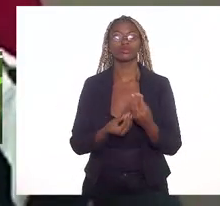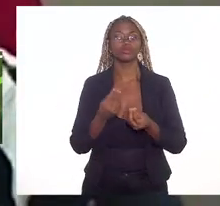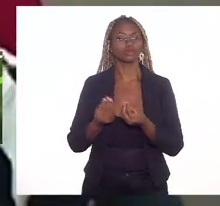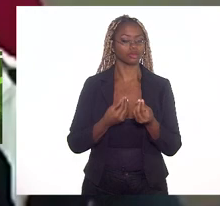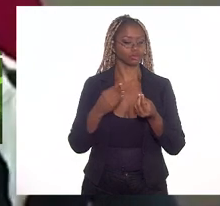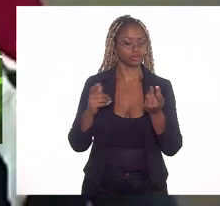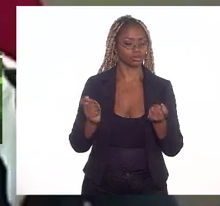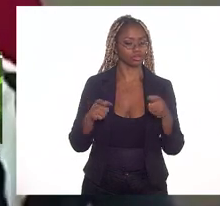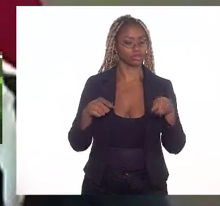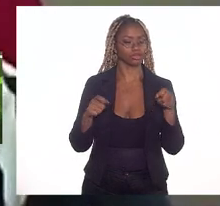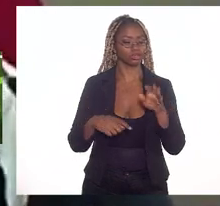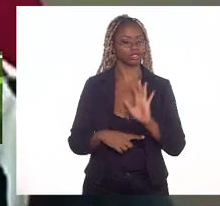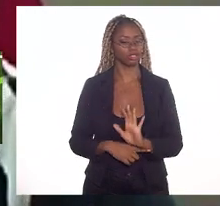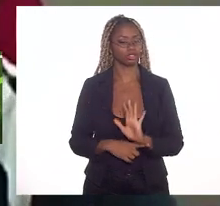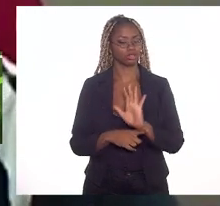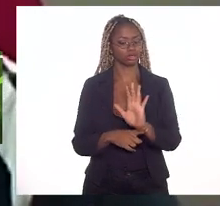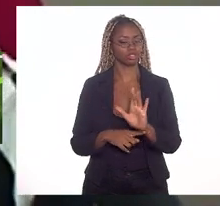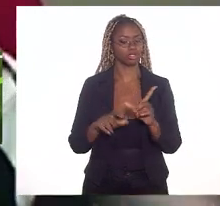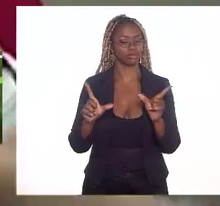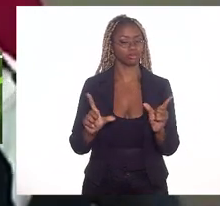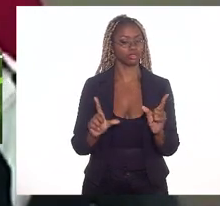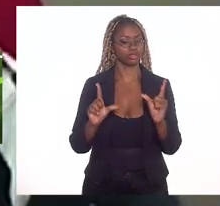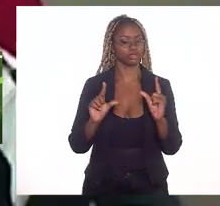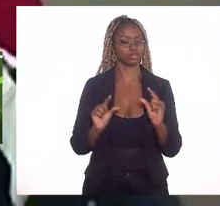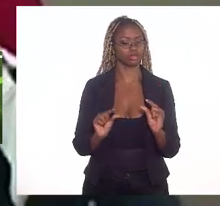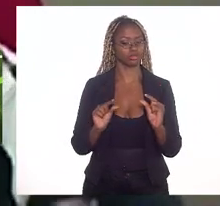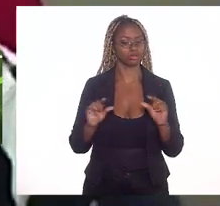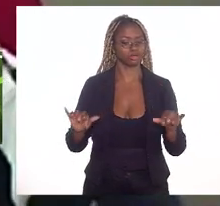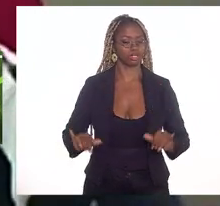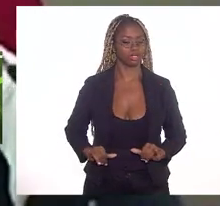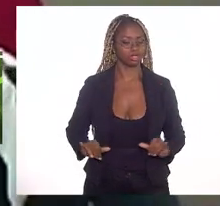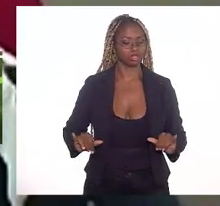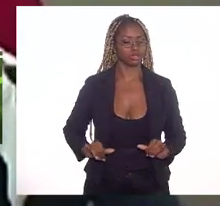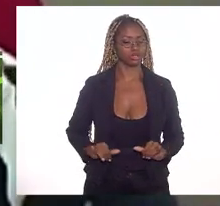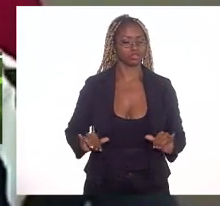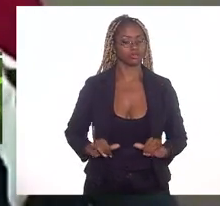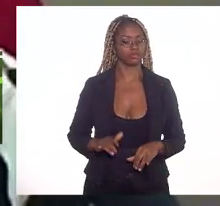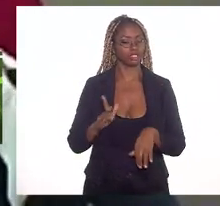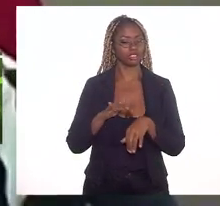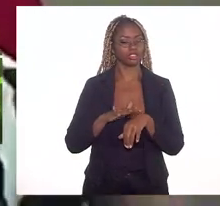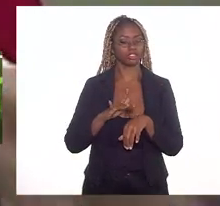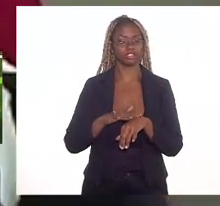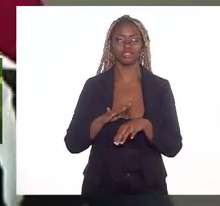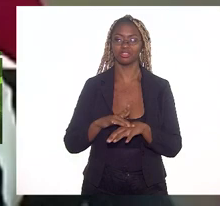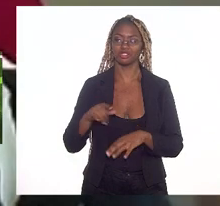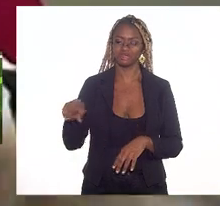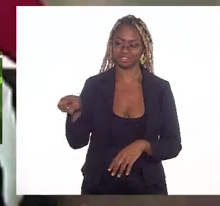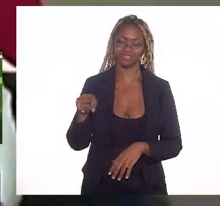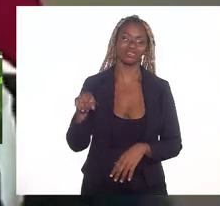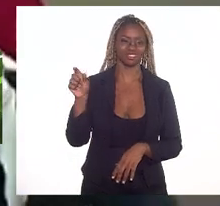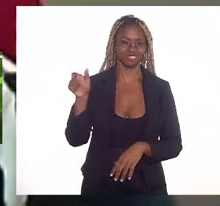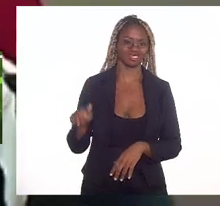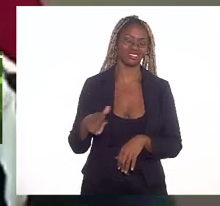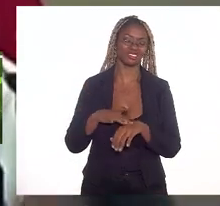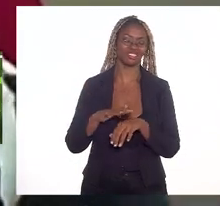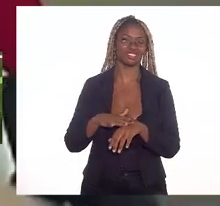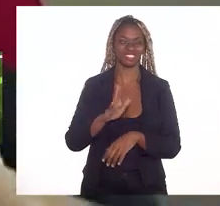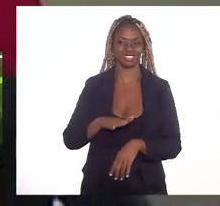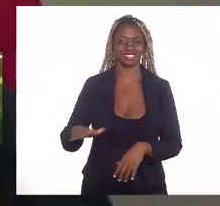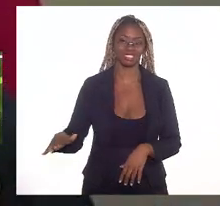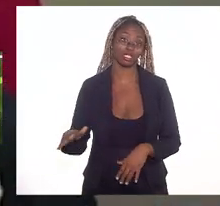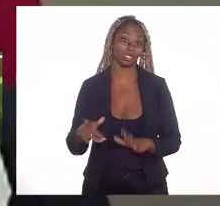pode ajudar a minimizar as dores dos familiares, via de regra, dessas